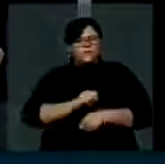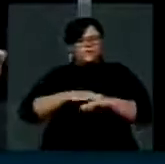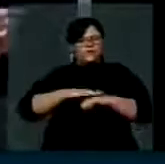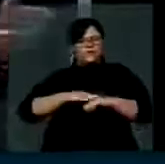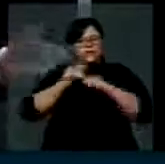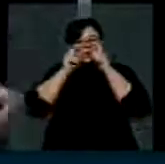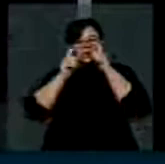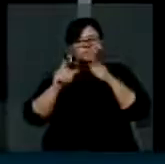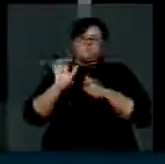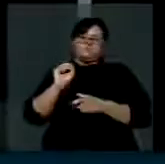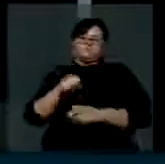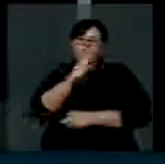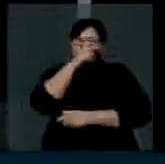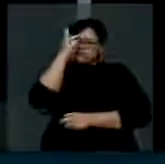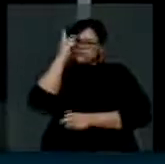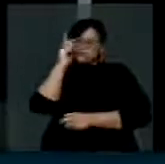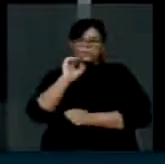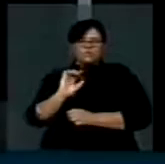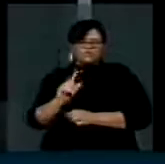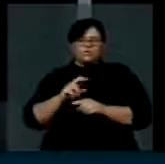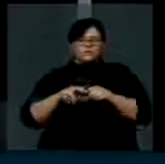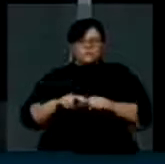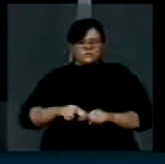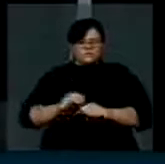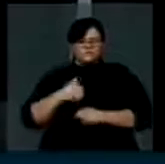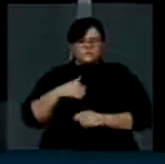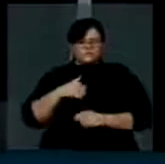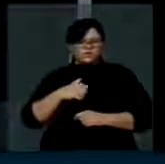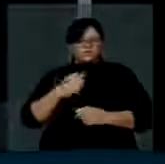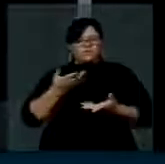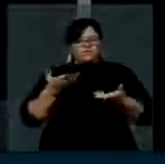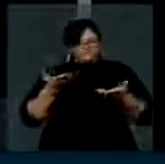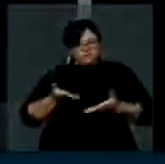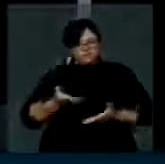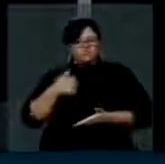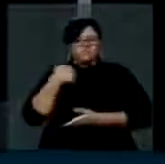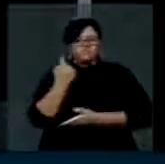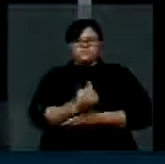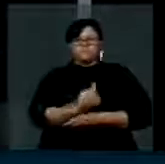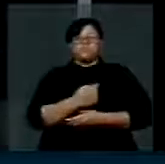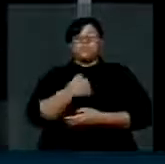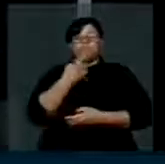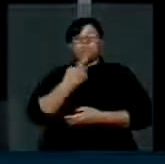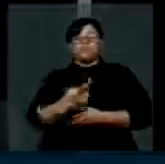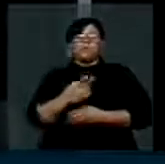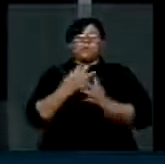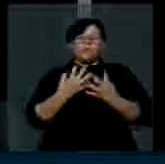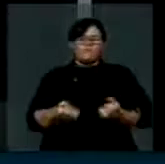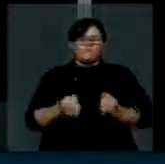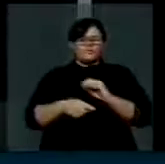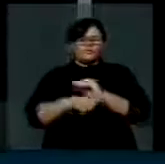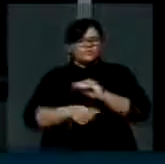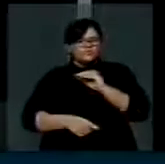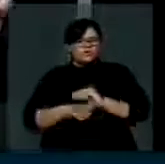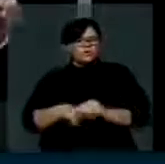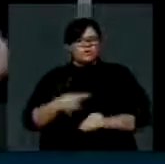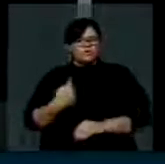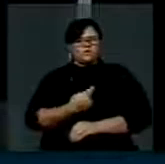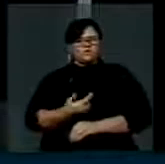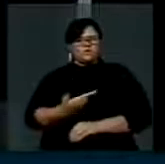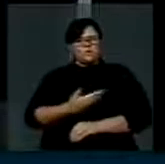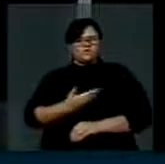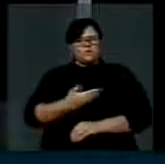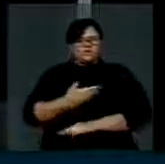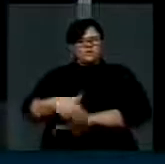a atenção para essas pessoas. Por isso, eu venho aqui nessa tribuna dizer, vamos cuidar dos nossos irmãos que estão nas ruas, com